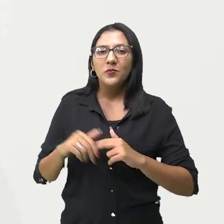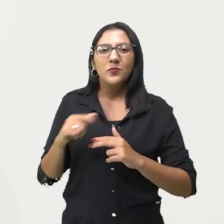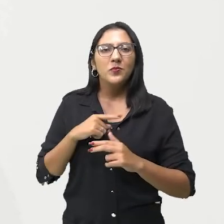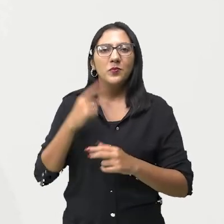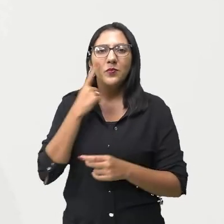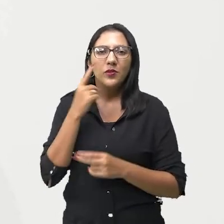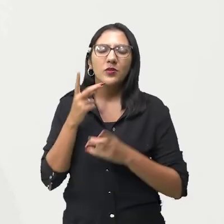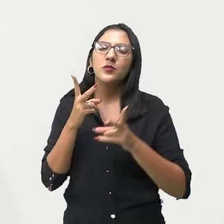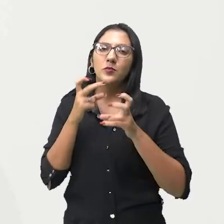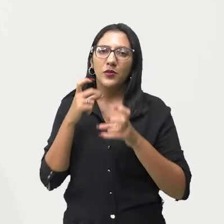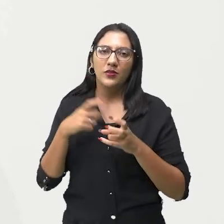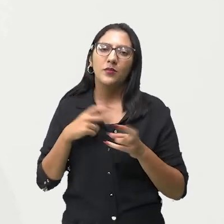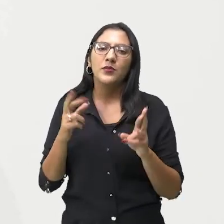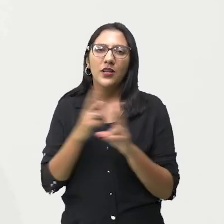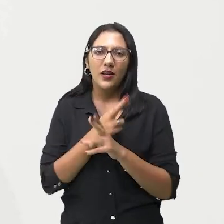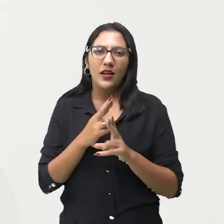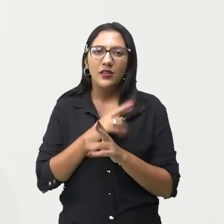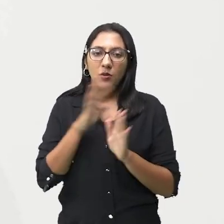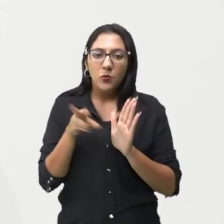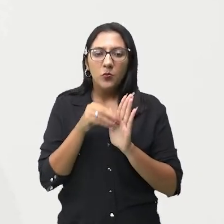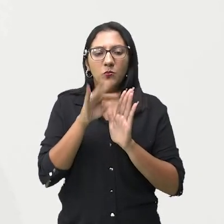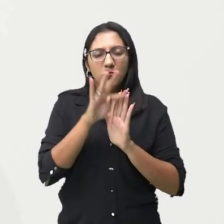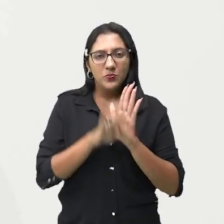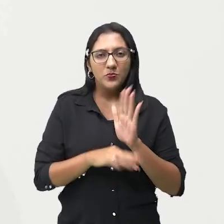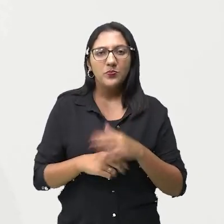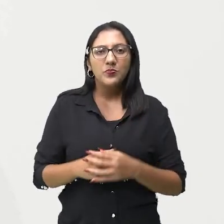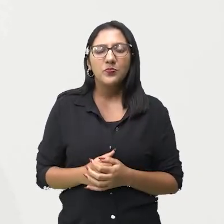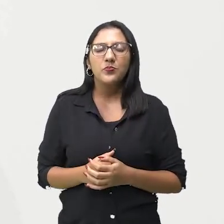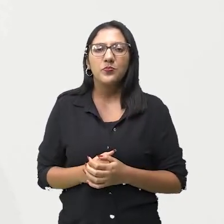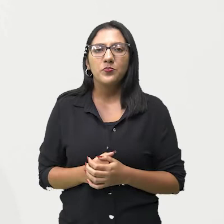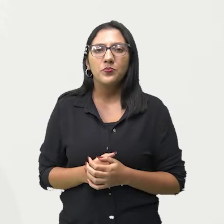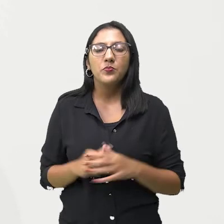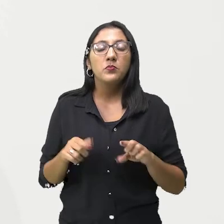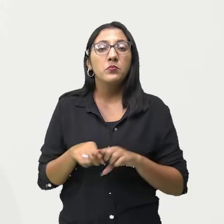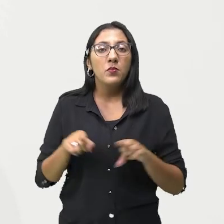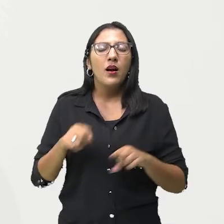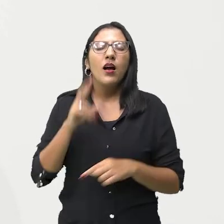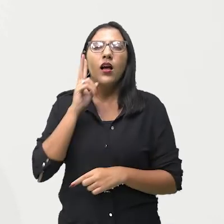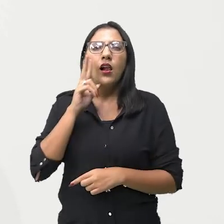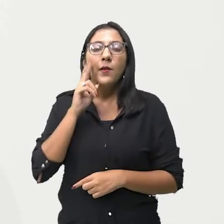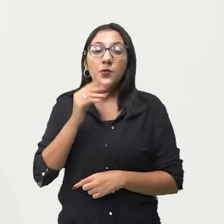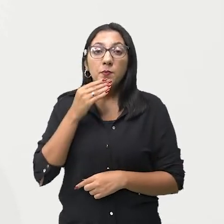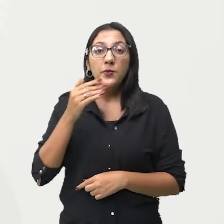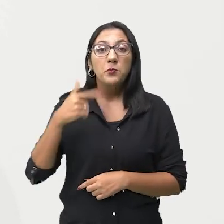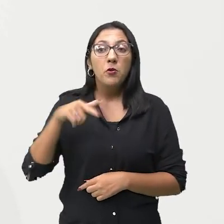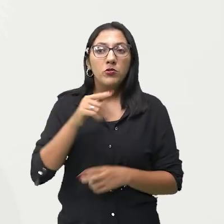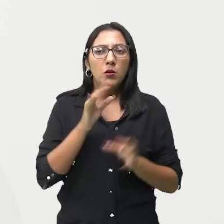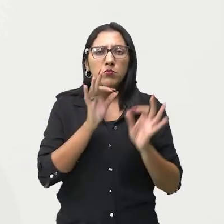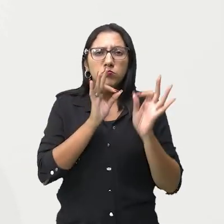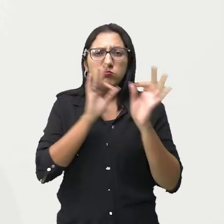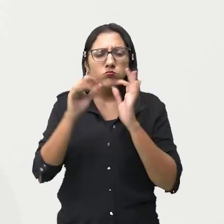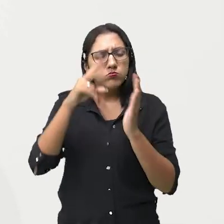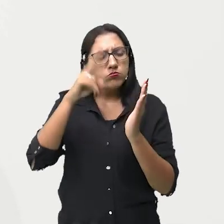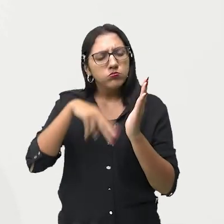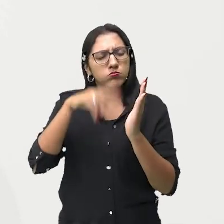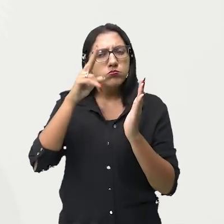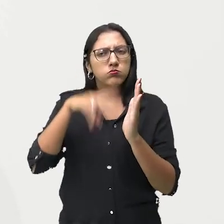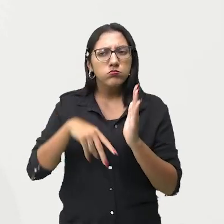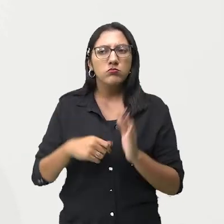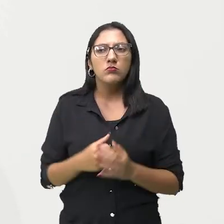a expressão do gerúndio dentro do texto. Mas, como eu pedi para que vocês observassem durante a